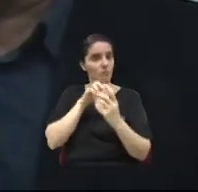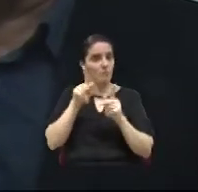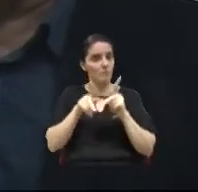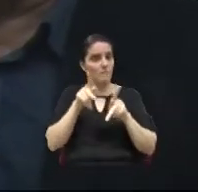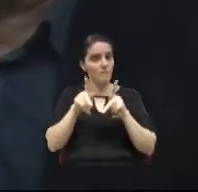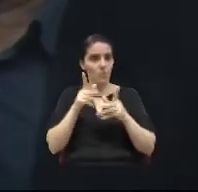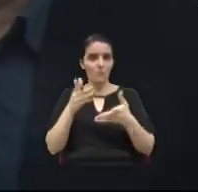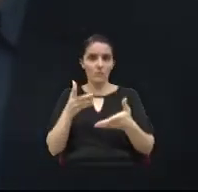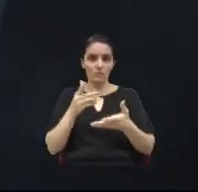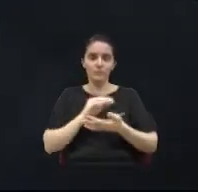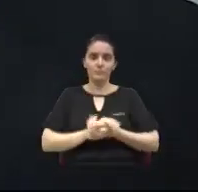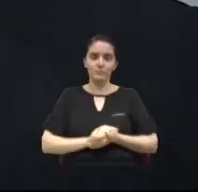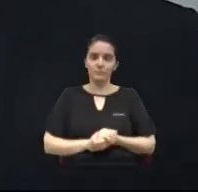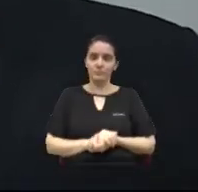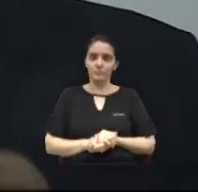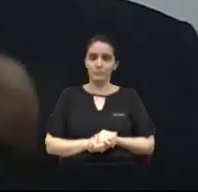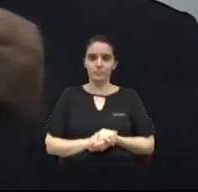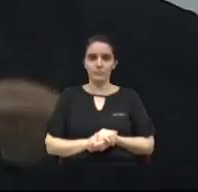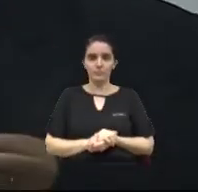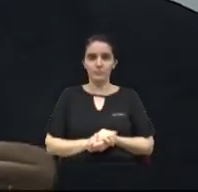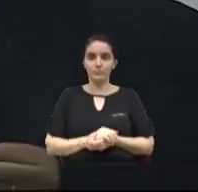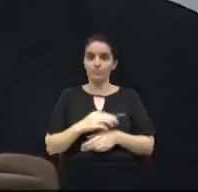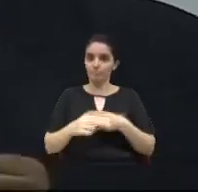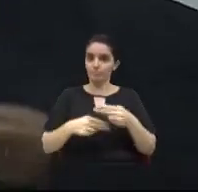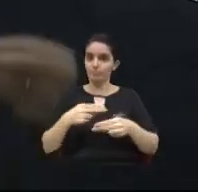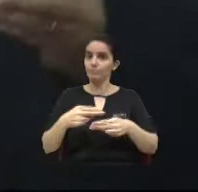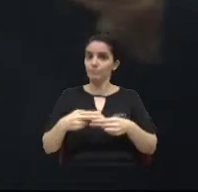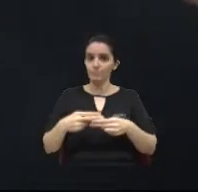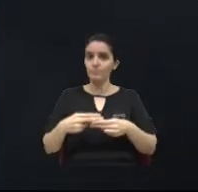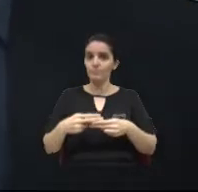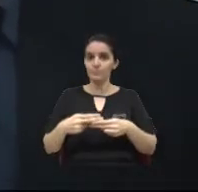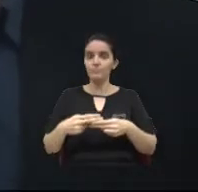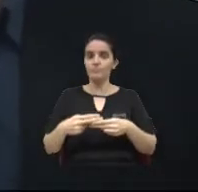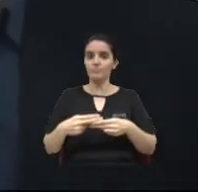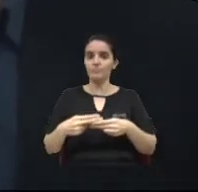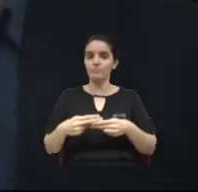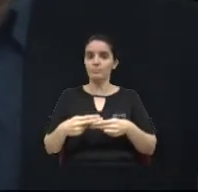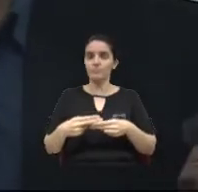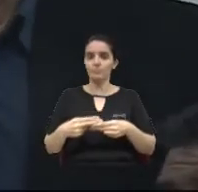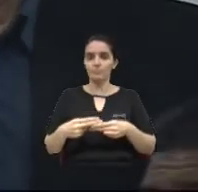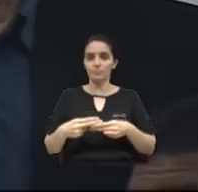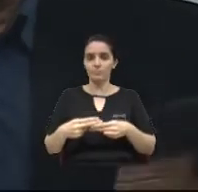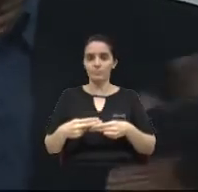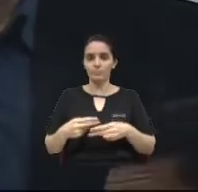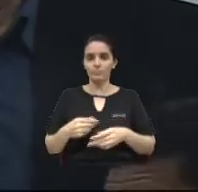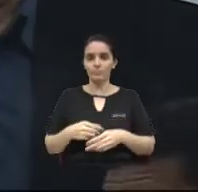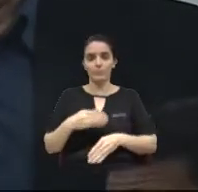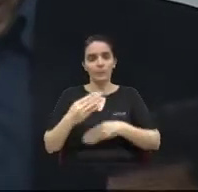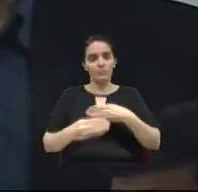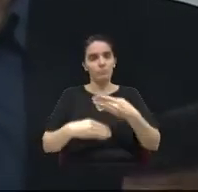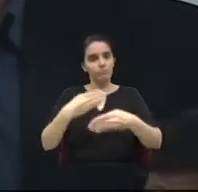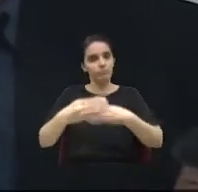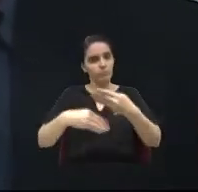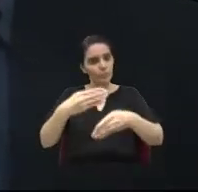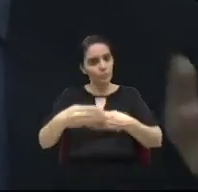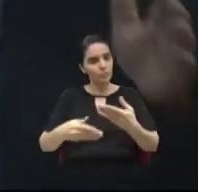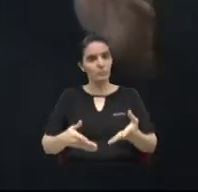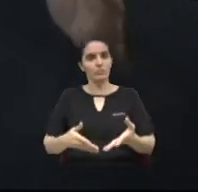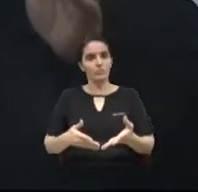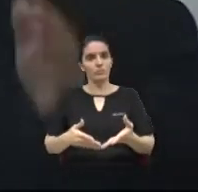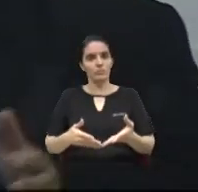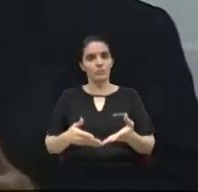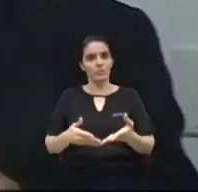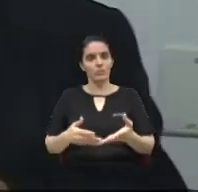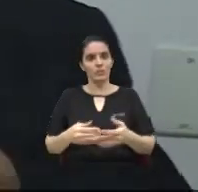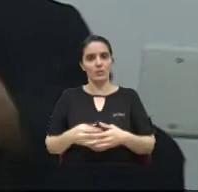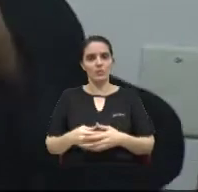Então, a nossa sugestão, Lu, que realmente, vereador, seja lá, continue, não devia nem ter saído. A população